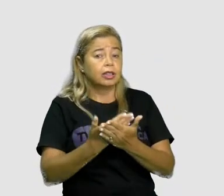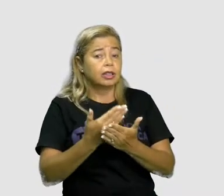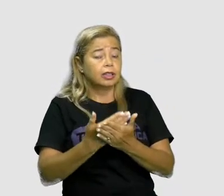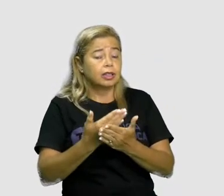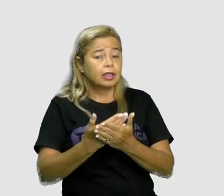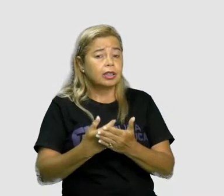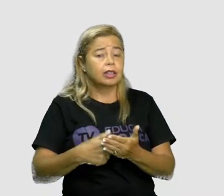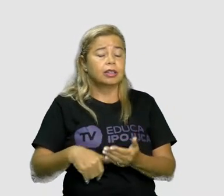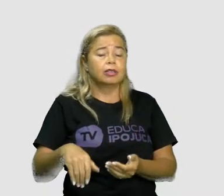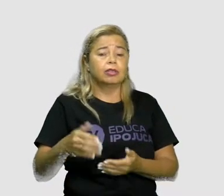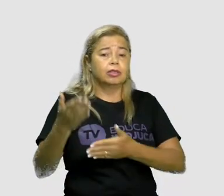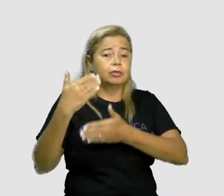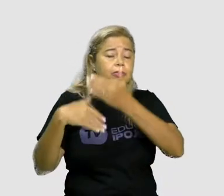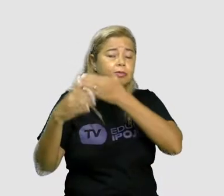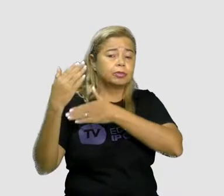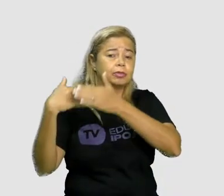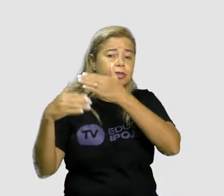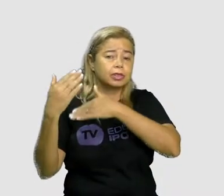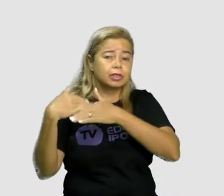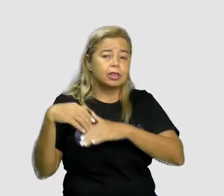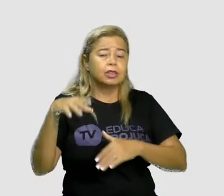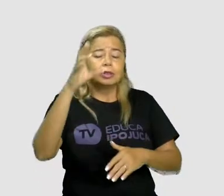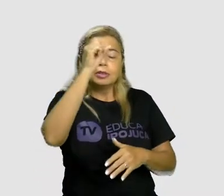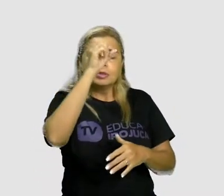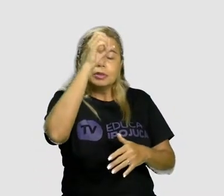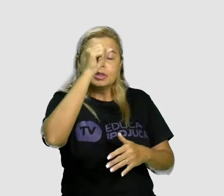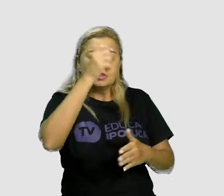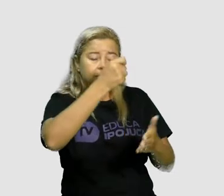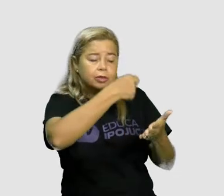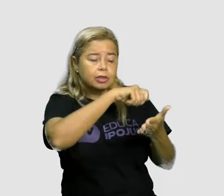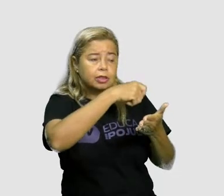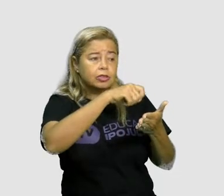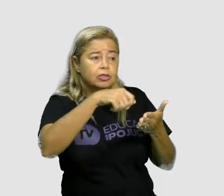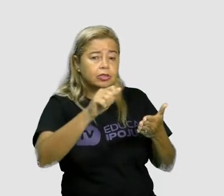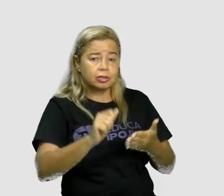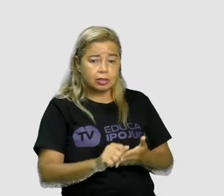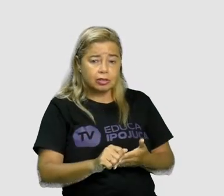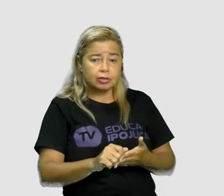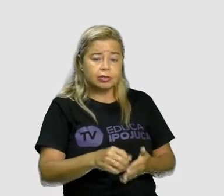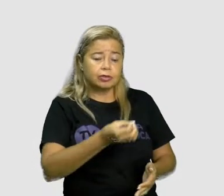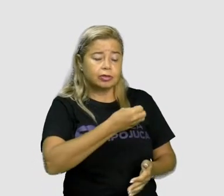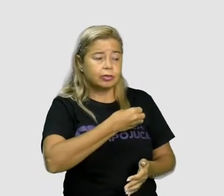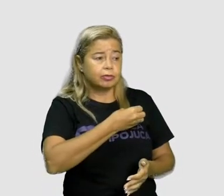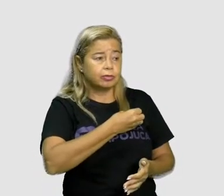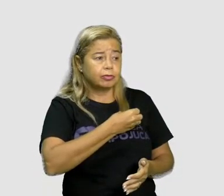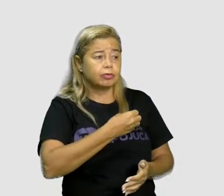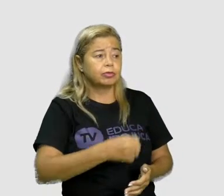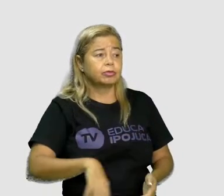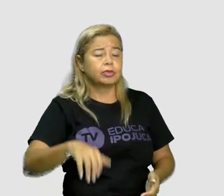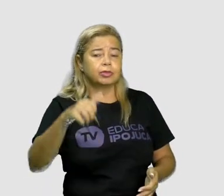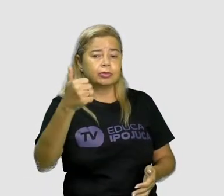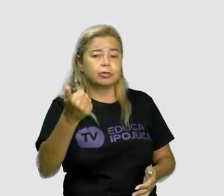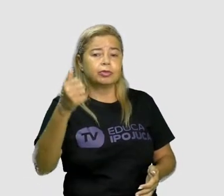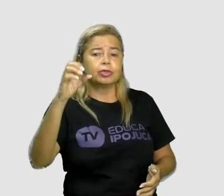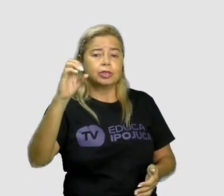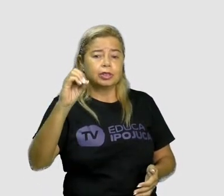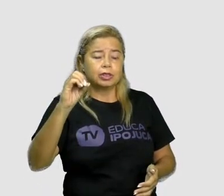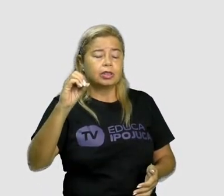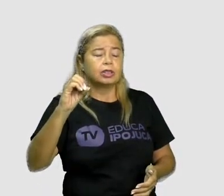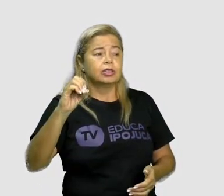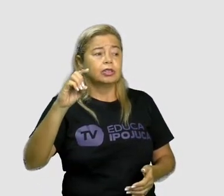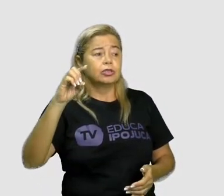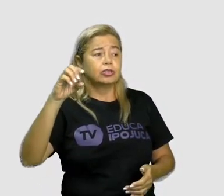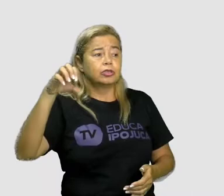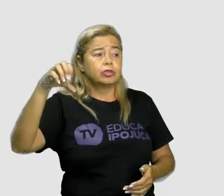escreve o número 10.090. E vimos também que nós podemos representá-lo dentro